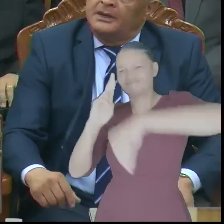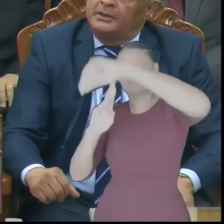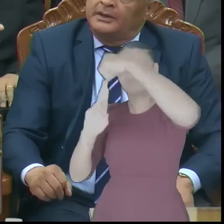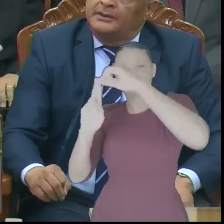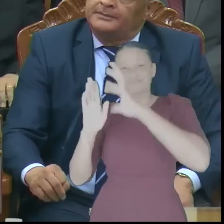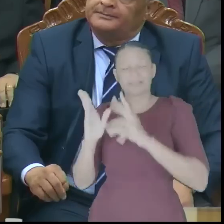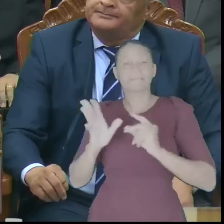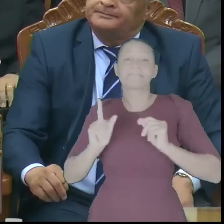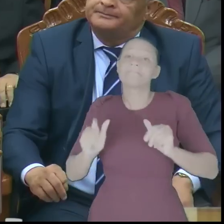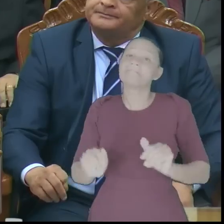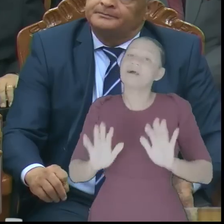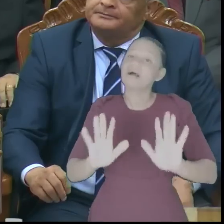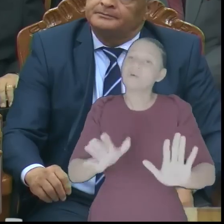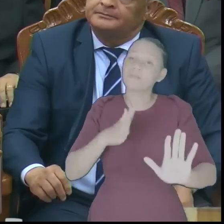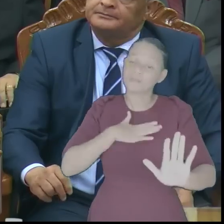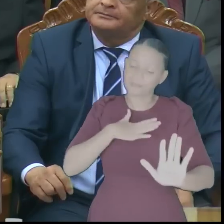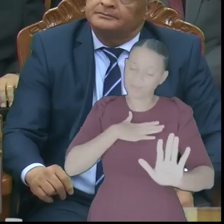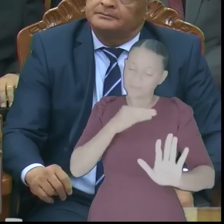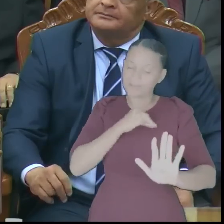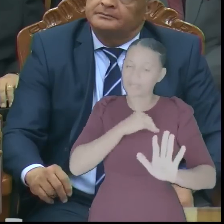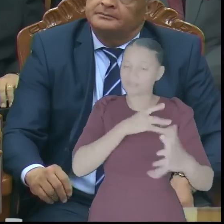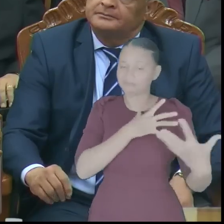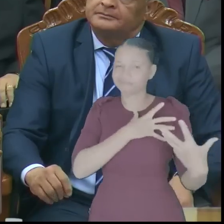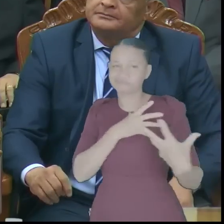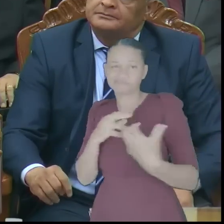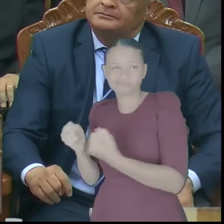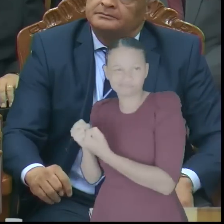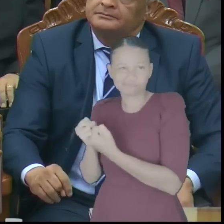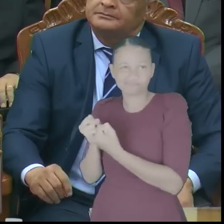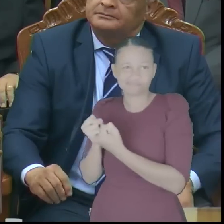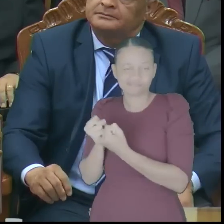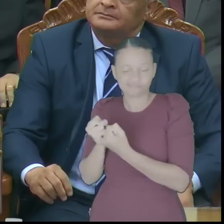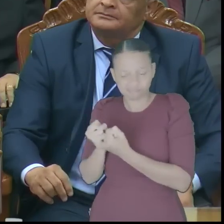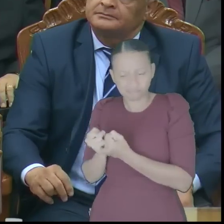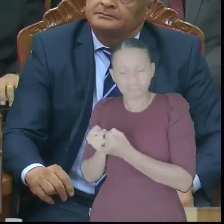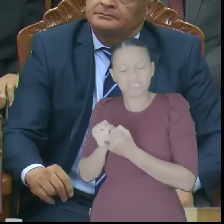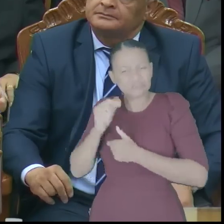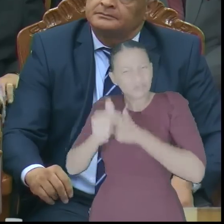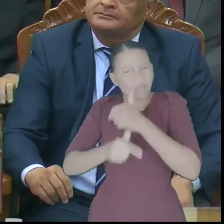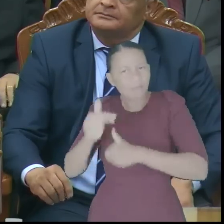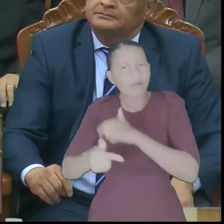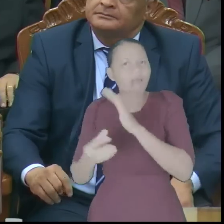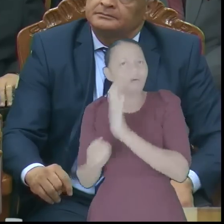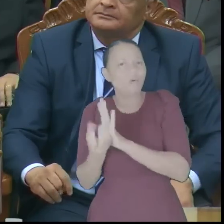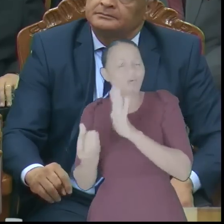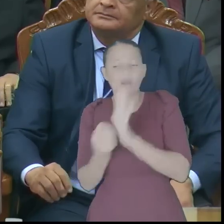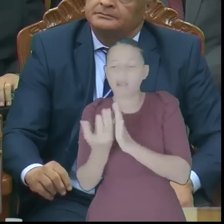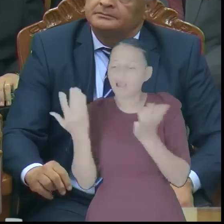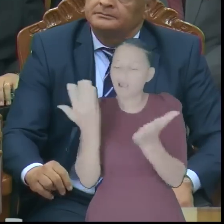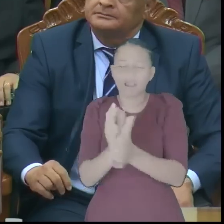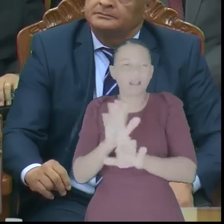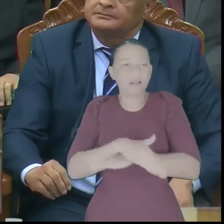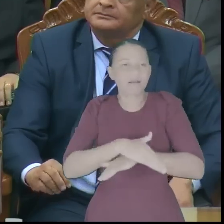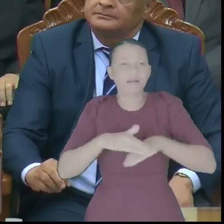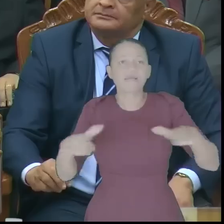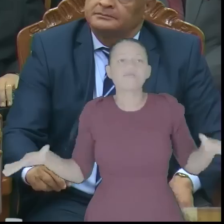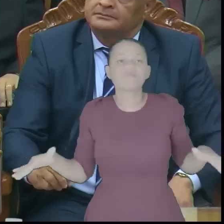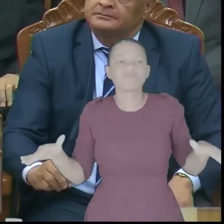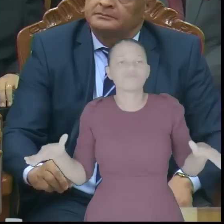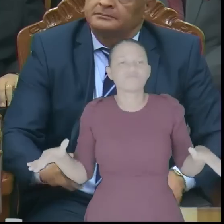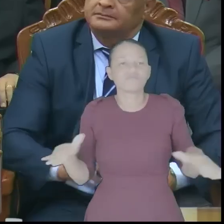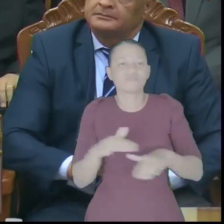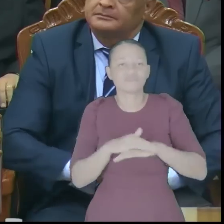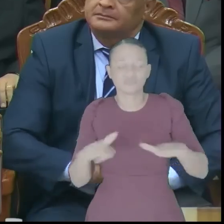meus pecados que estavam sobre ele? Querido, ele consuma a obra. A partir do momento que ele consumou a obra, está consumado. Jesus não morre com os